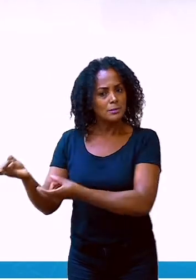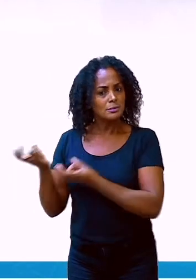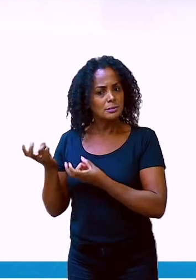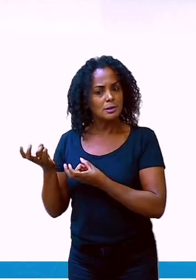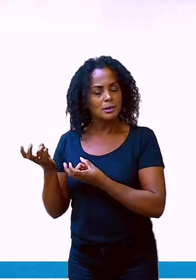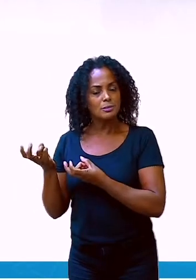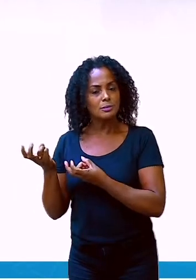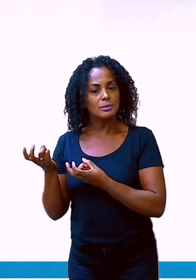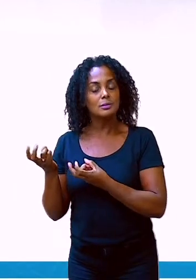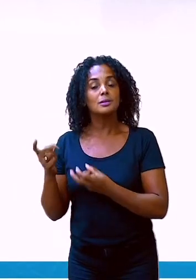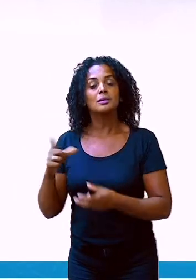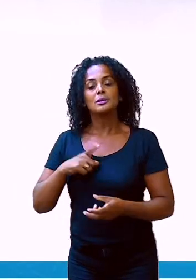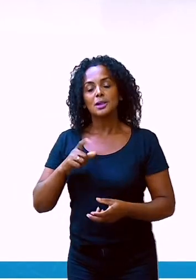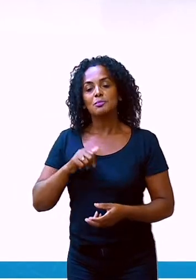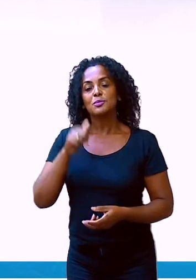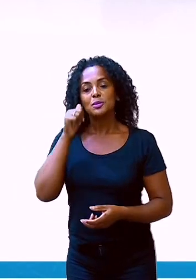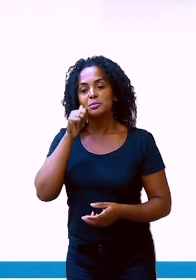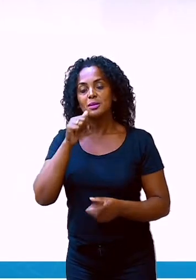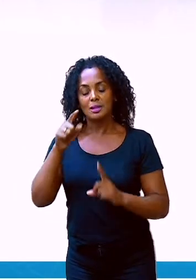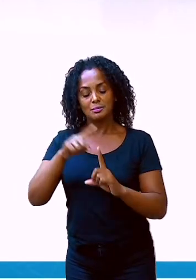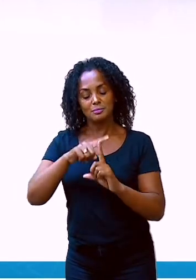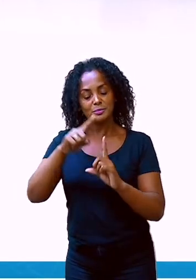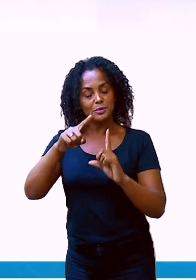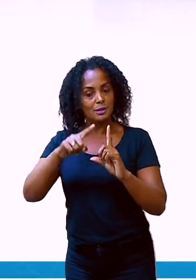nós temos uma gestante.